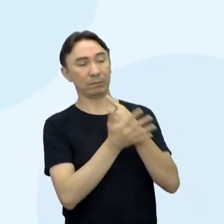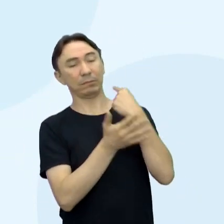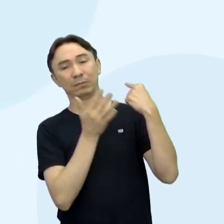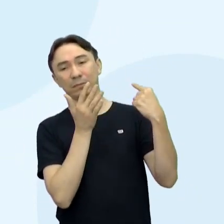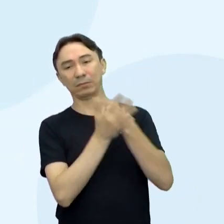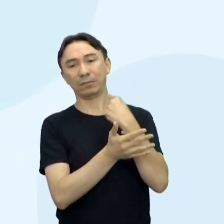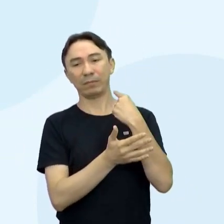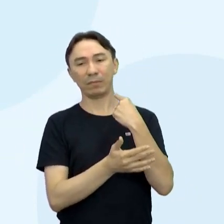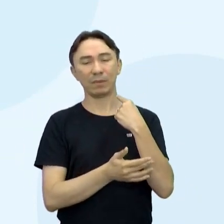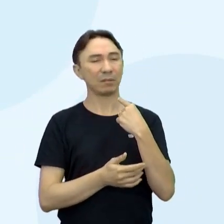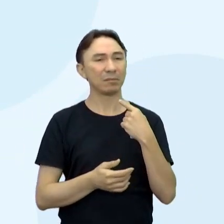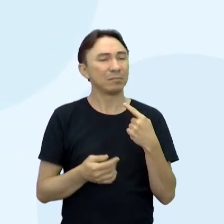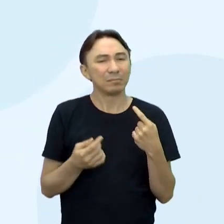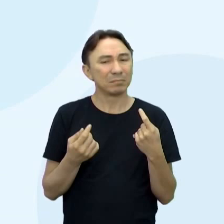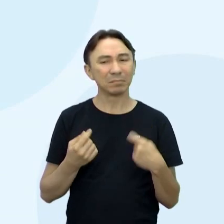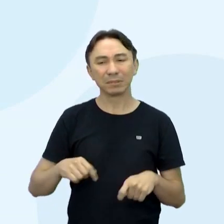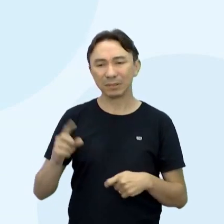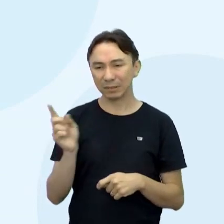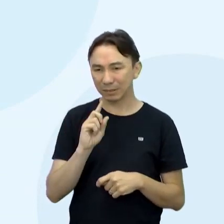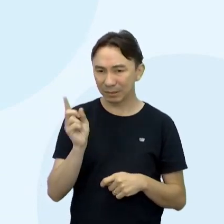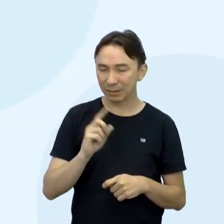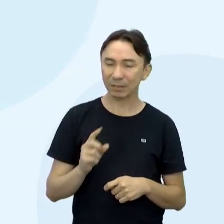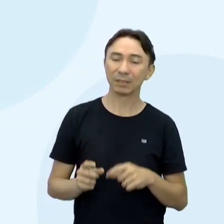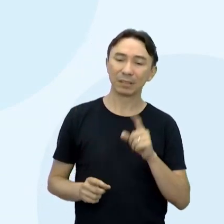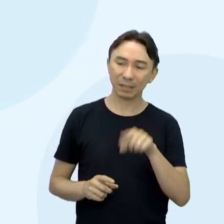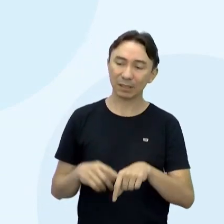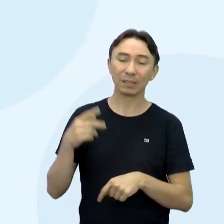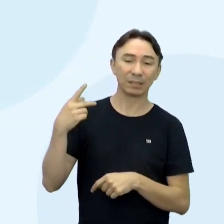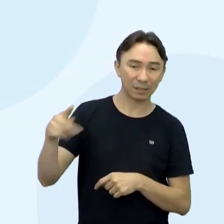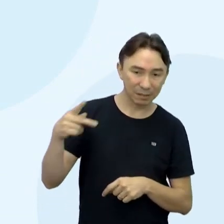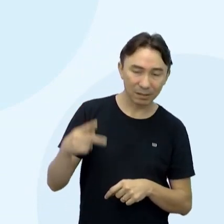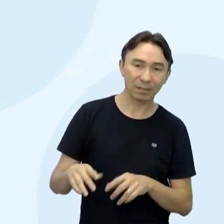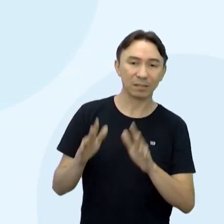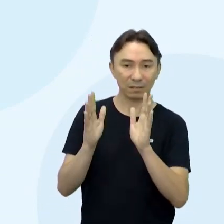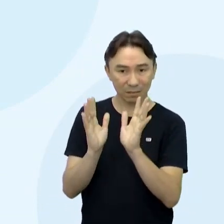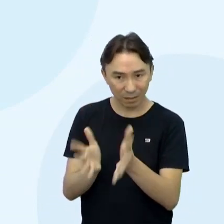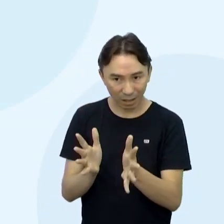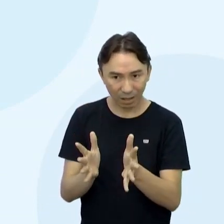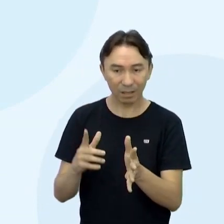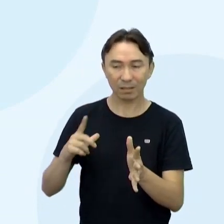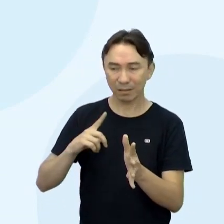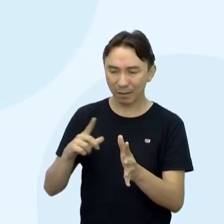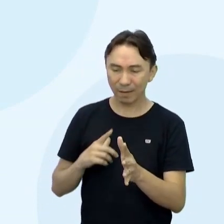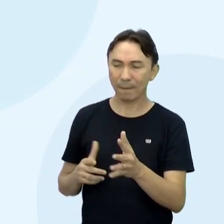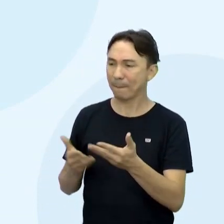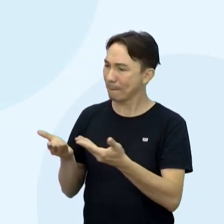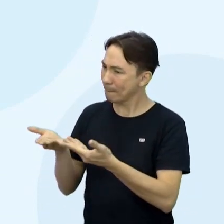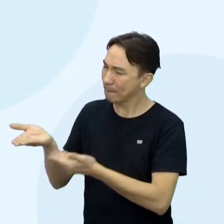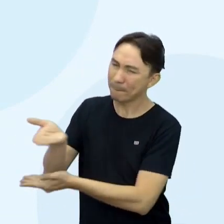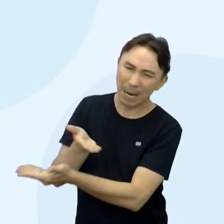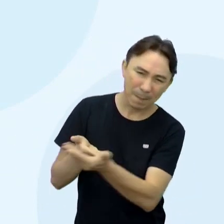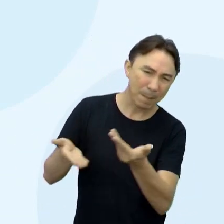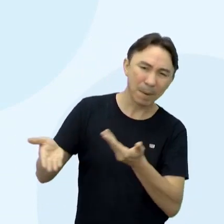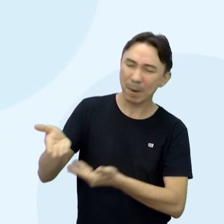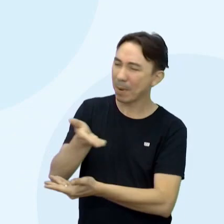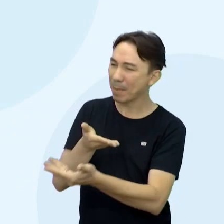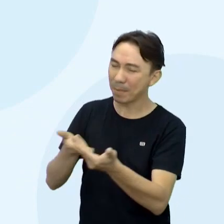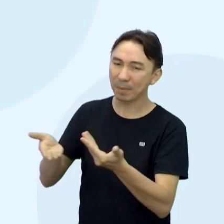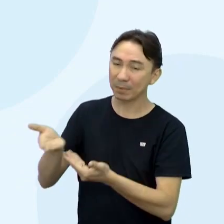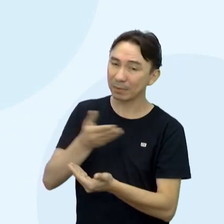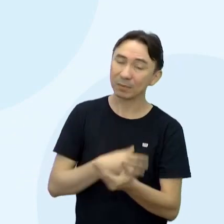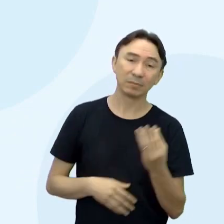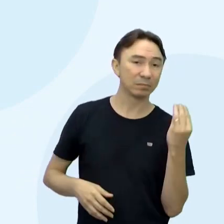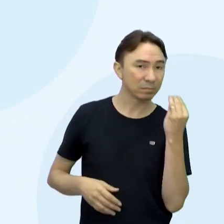não, nós vamos aproveitar todo esse movimento que eles fizeram e essa socialização para